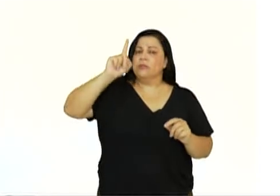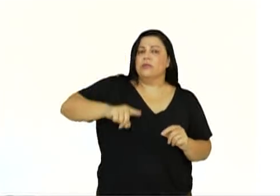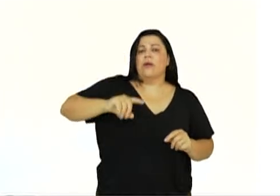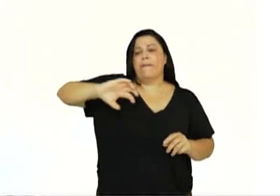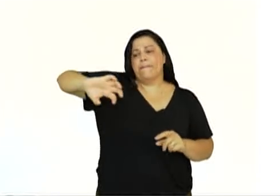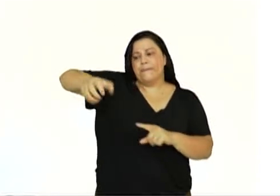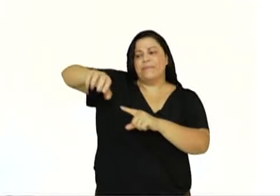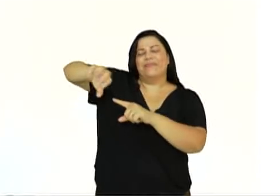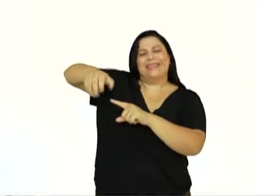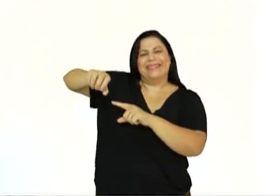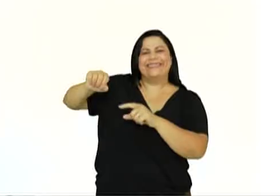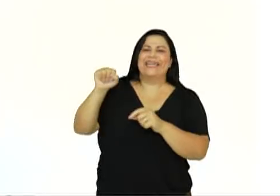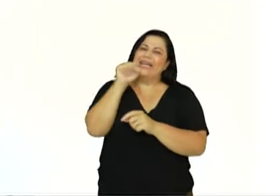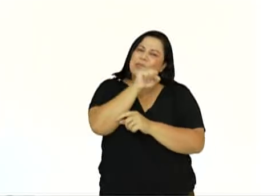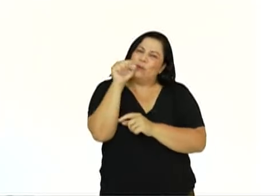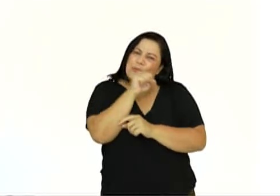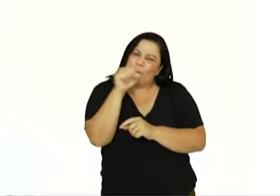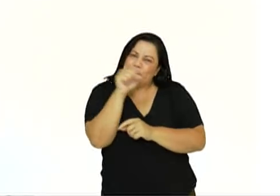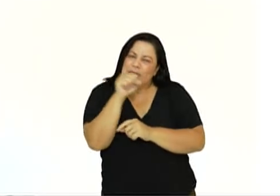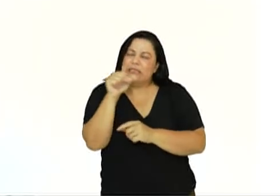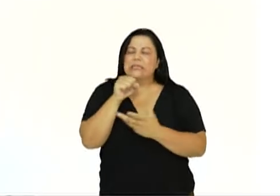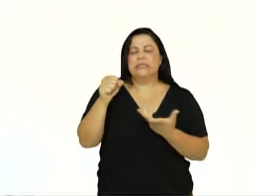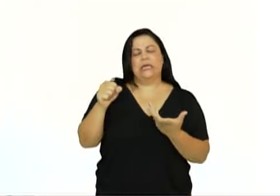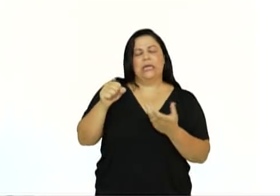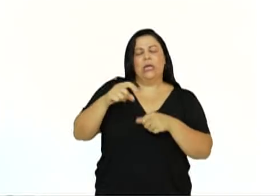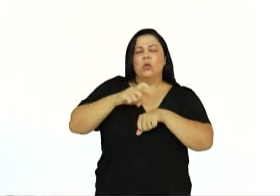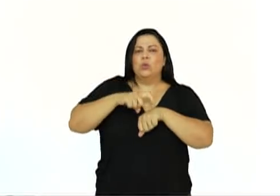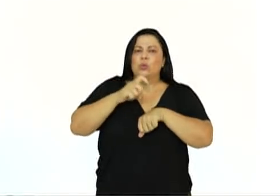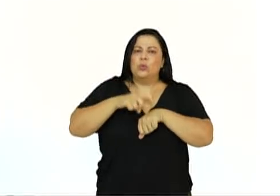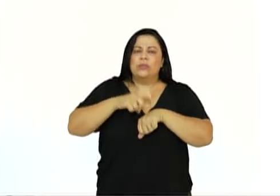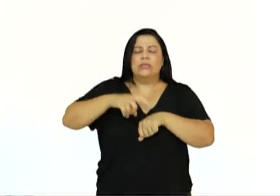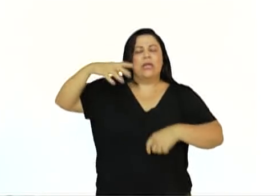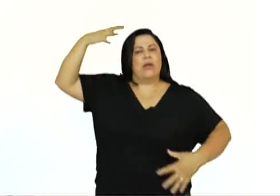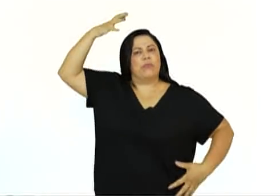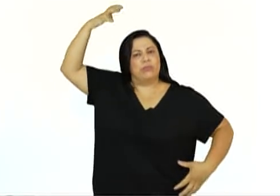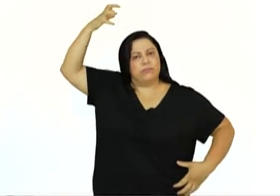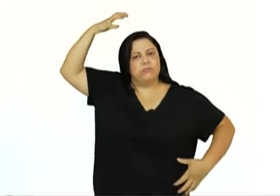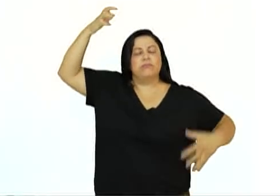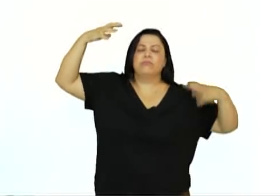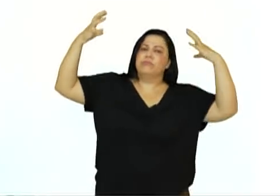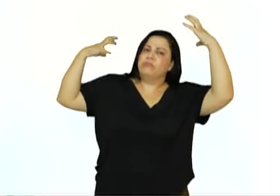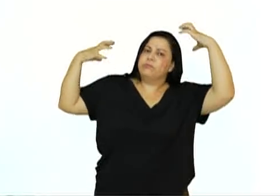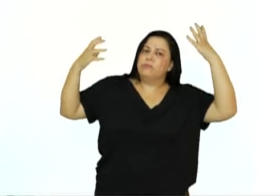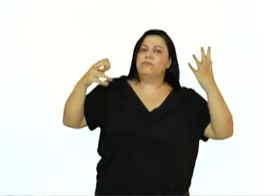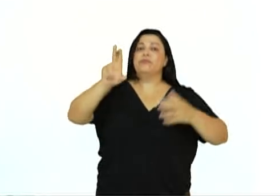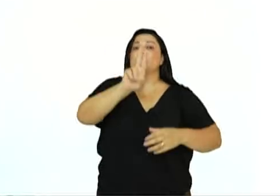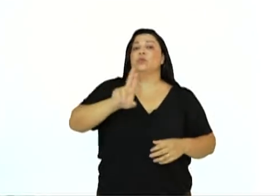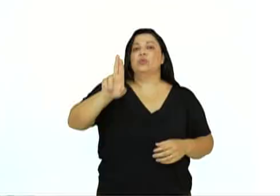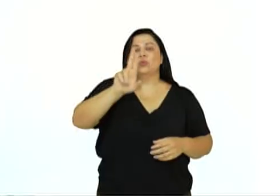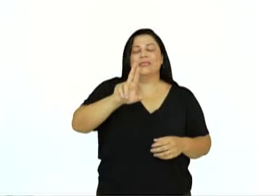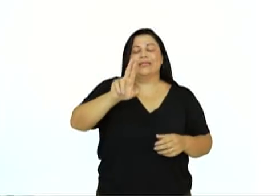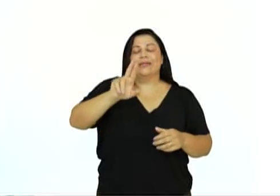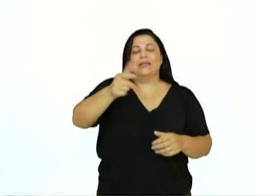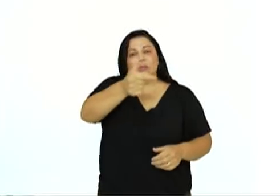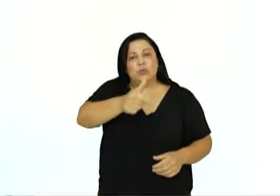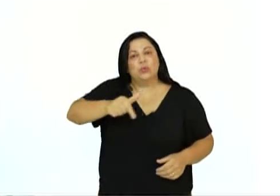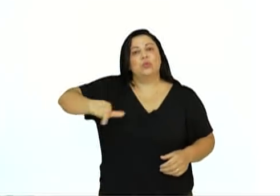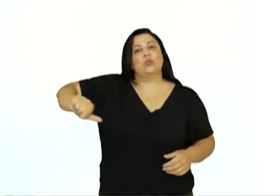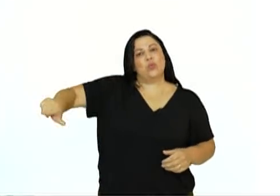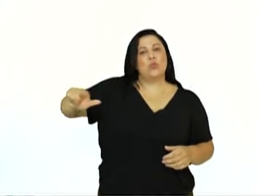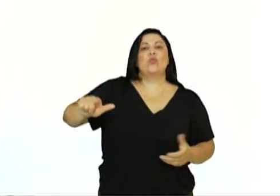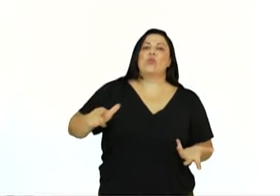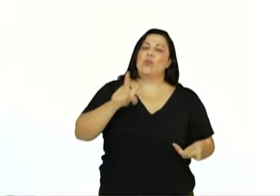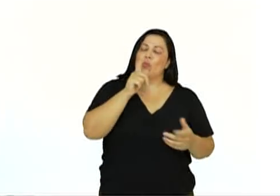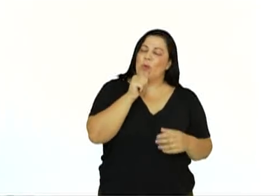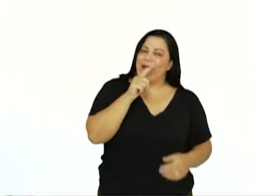a torneira enquanto escova os dentes, a gente pode diminuir o tempo no banho, a gente pode reutilizar a água que a gente